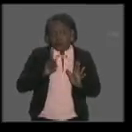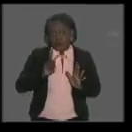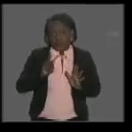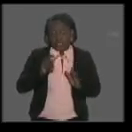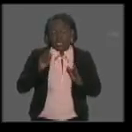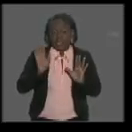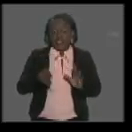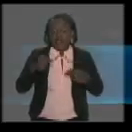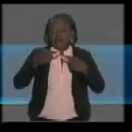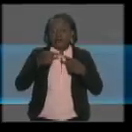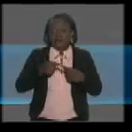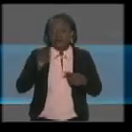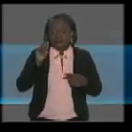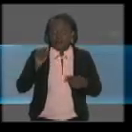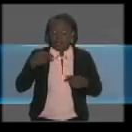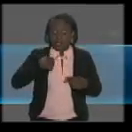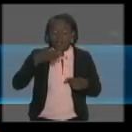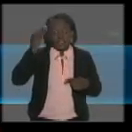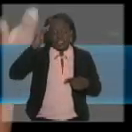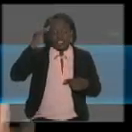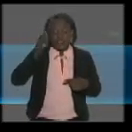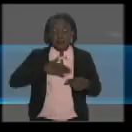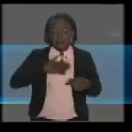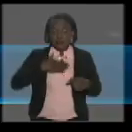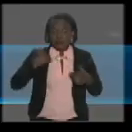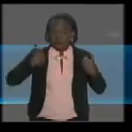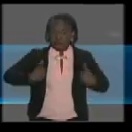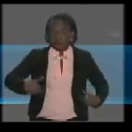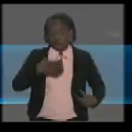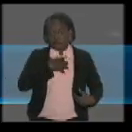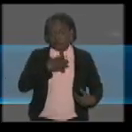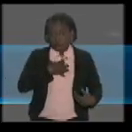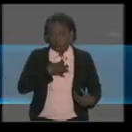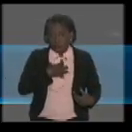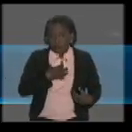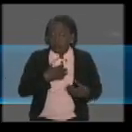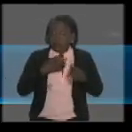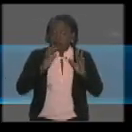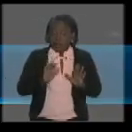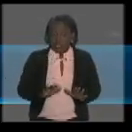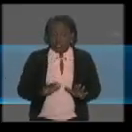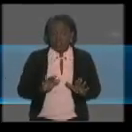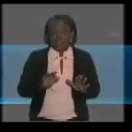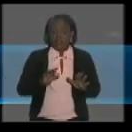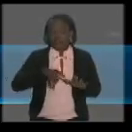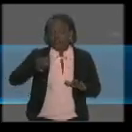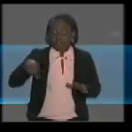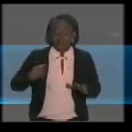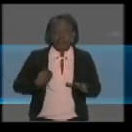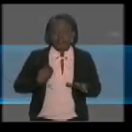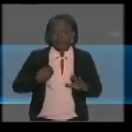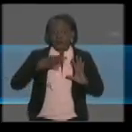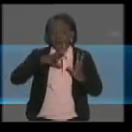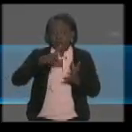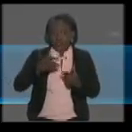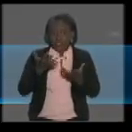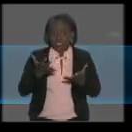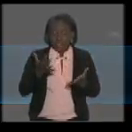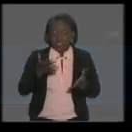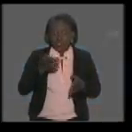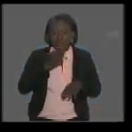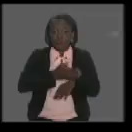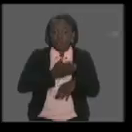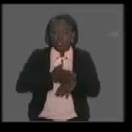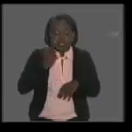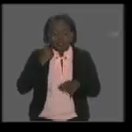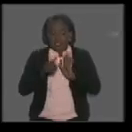Está associado à forma como nós nos entendemos no mundo, né? Mas assim, a gente vive em um mundo que quer o tempo